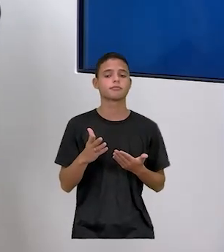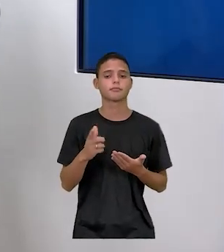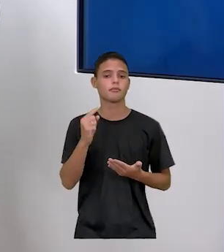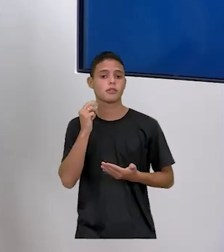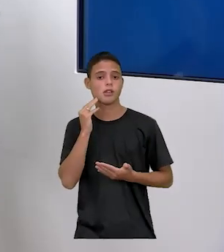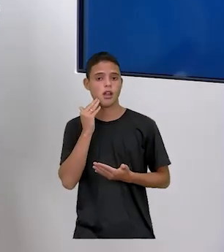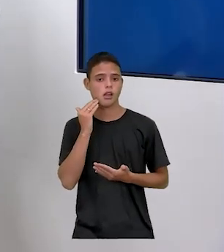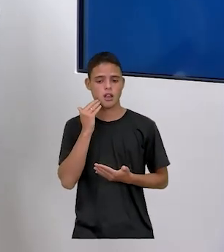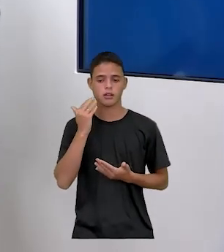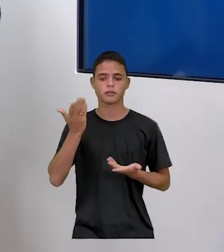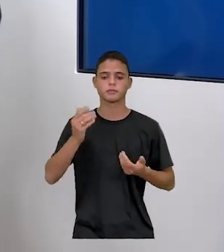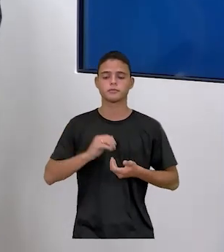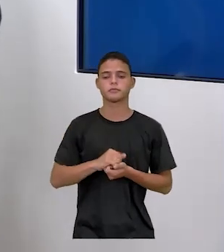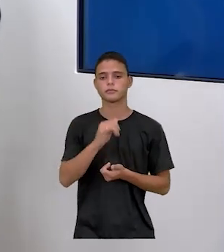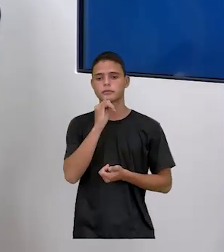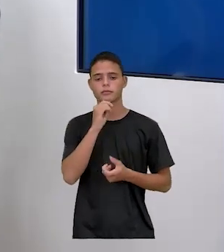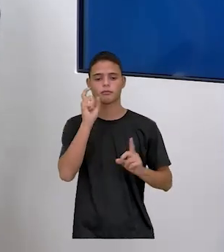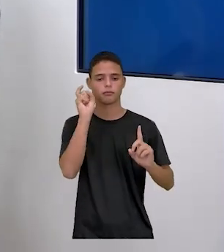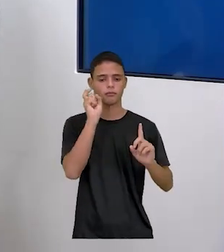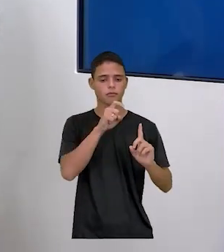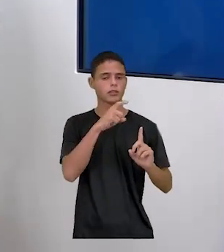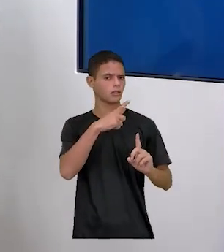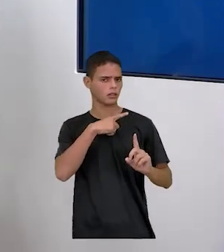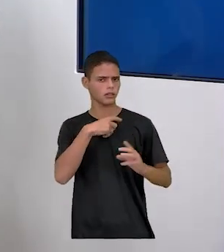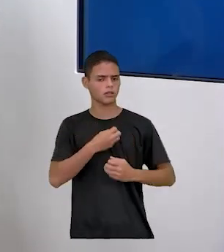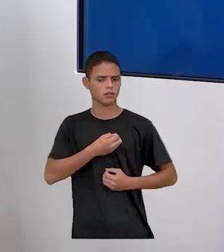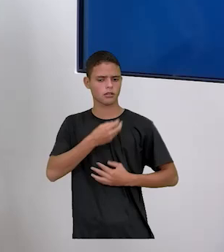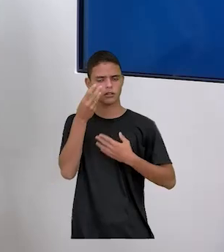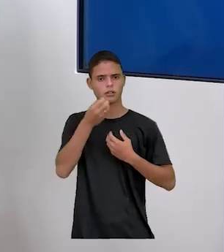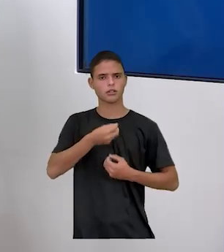uma crítica... Isso. É difícil ter um poema